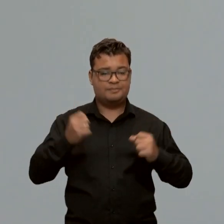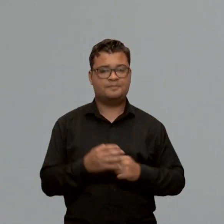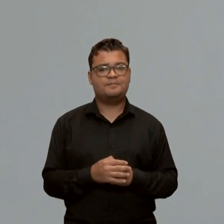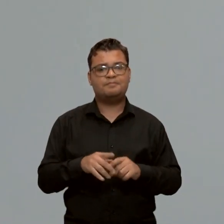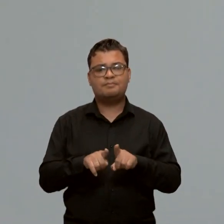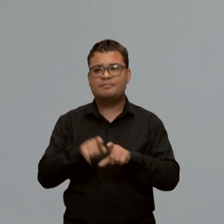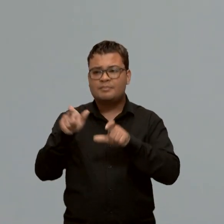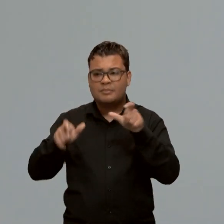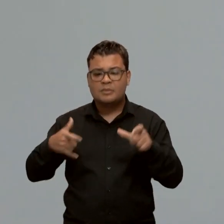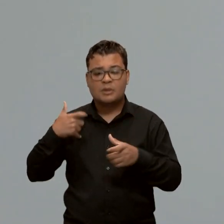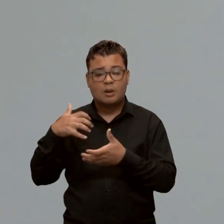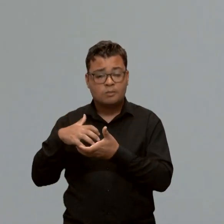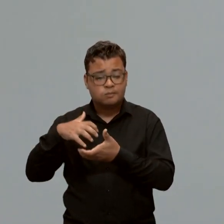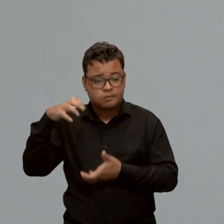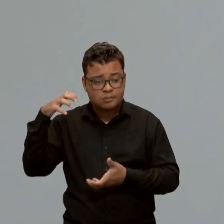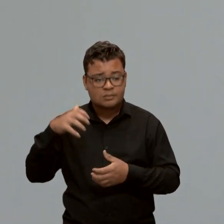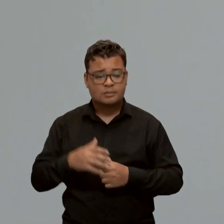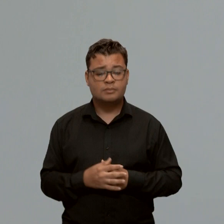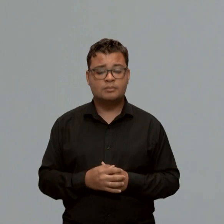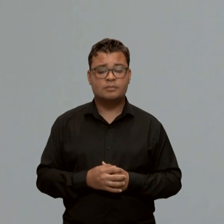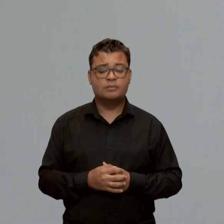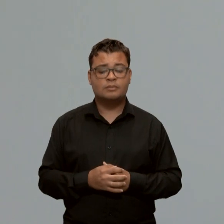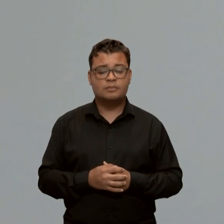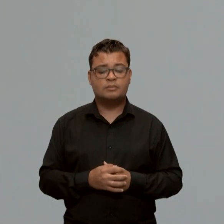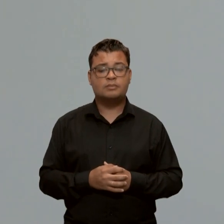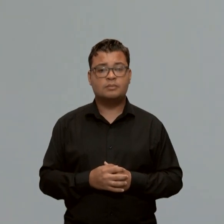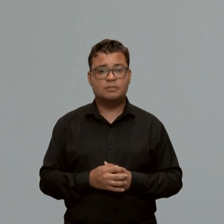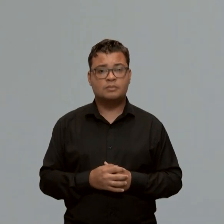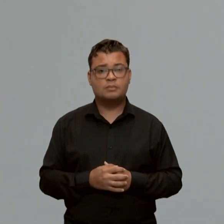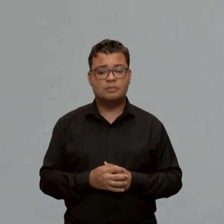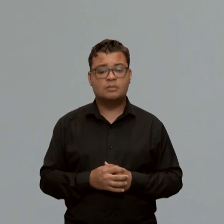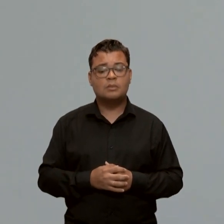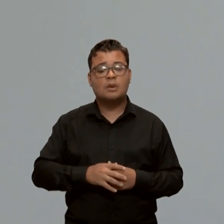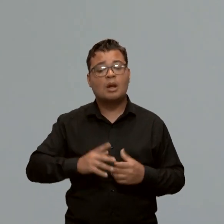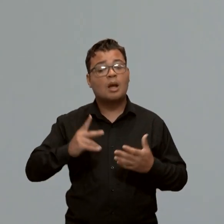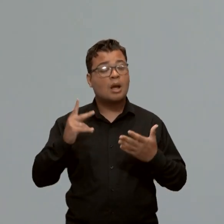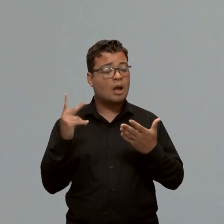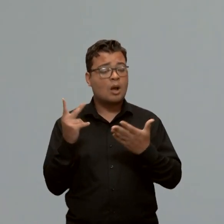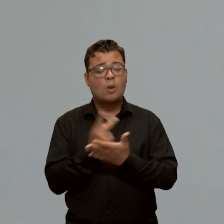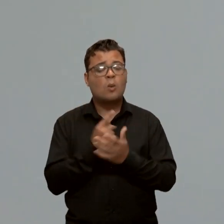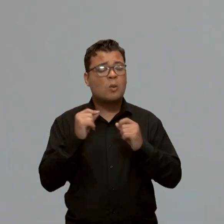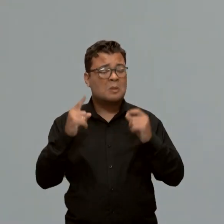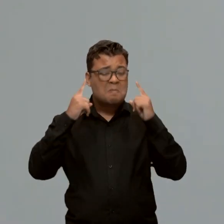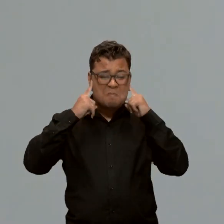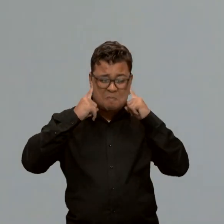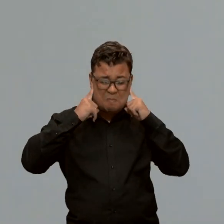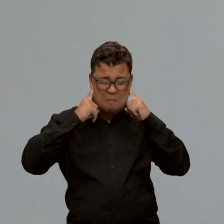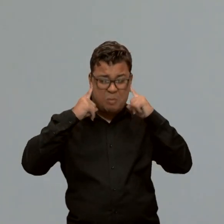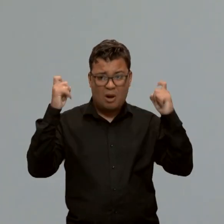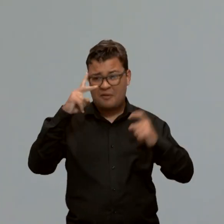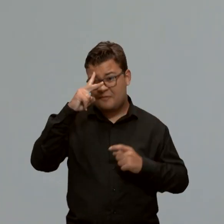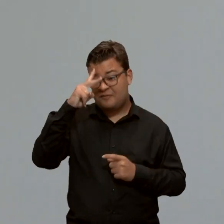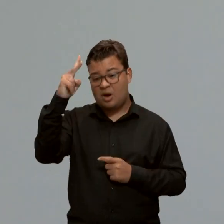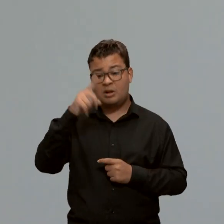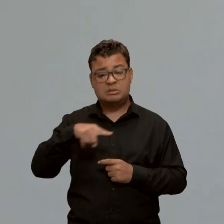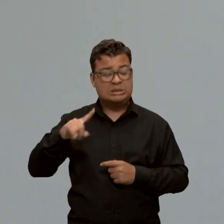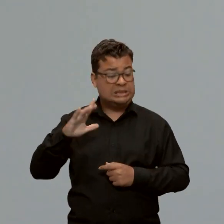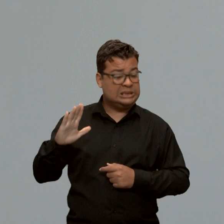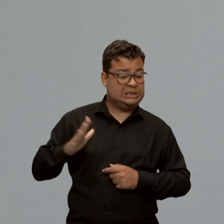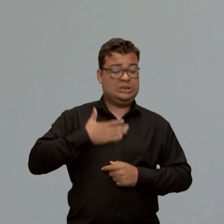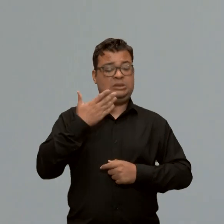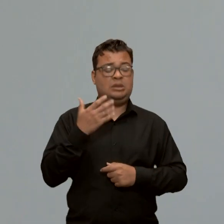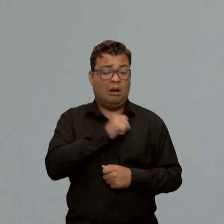têm uma queda na audição natural, chamada presbiacusia, muitas vezes esse ruído é muito forte, eles tomam um susto, né? E aí vem